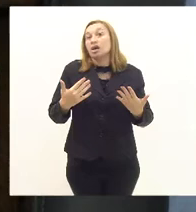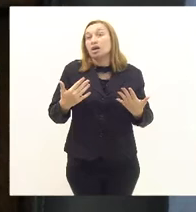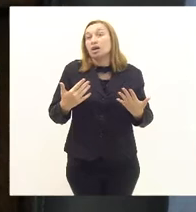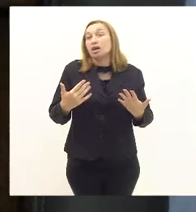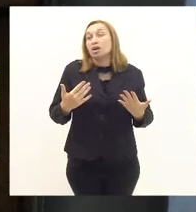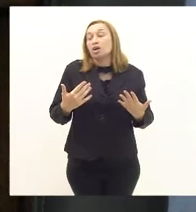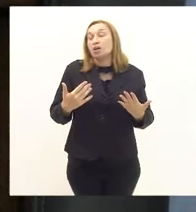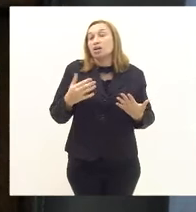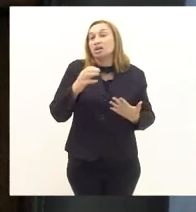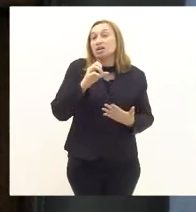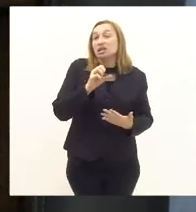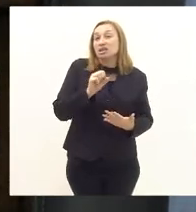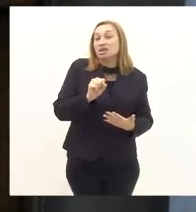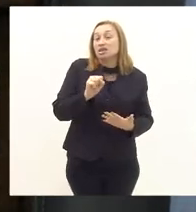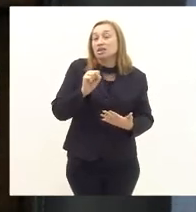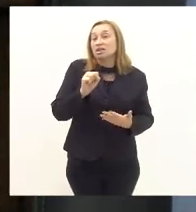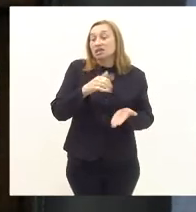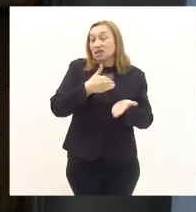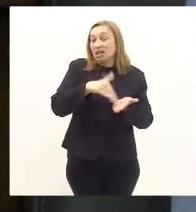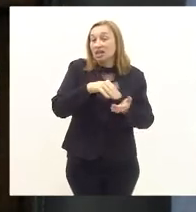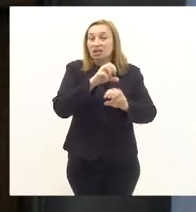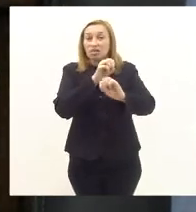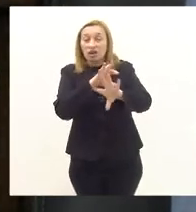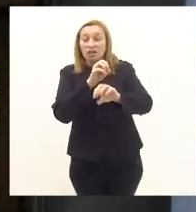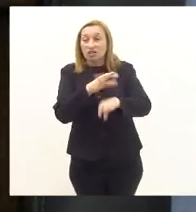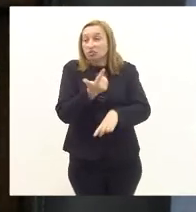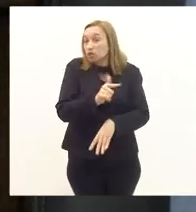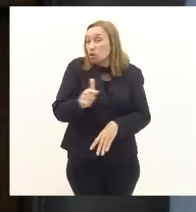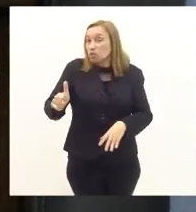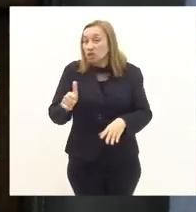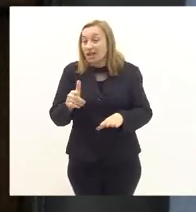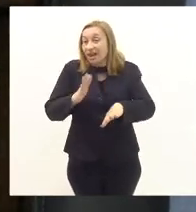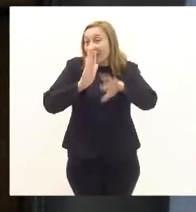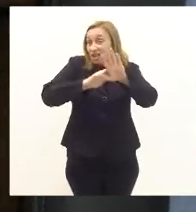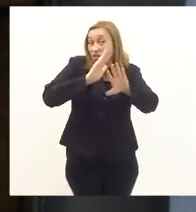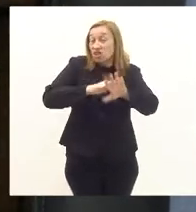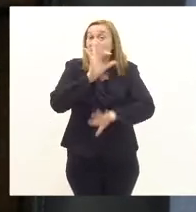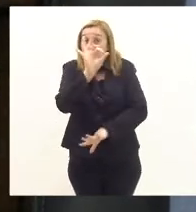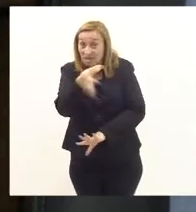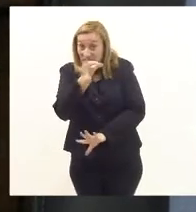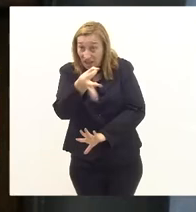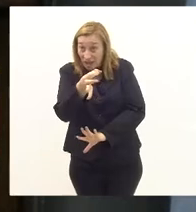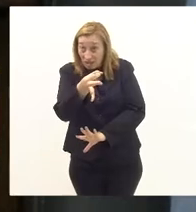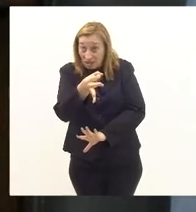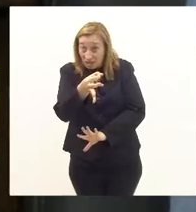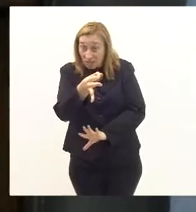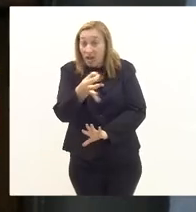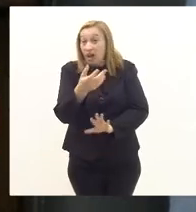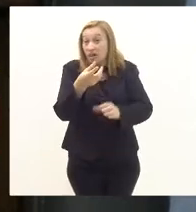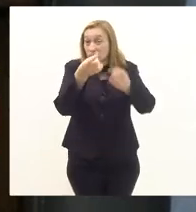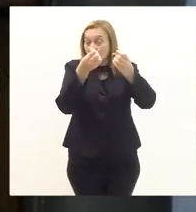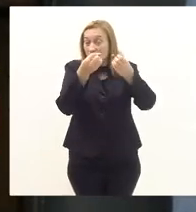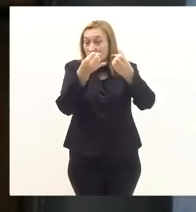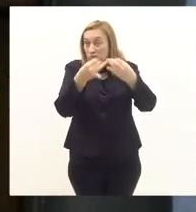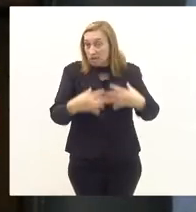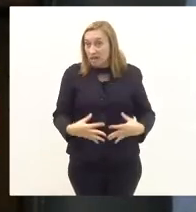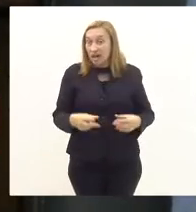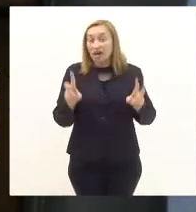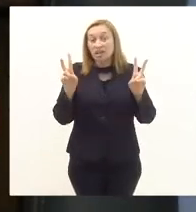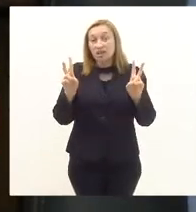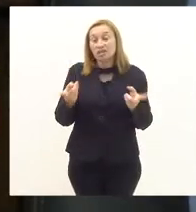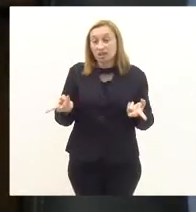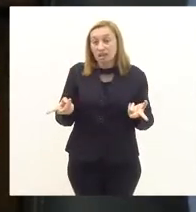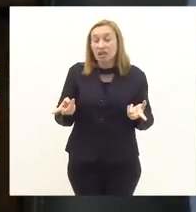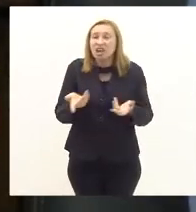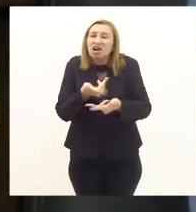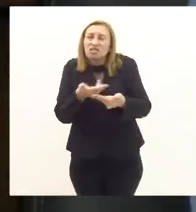Enquanto Seduc, de fato, não existe essa questão da ideologia, de fato, sendo abordada dessa forma. E